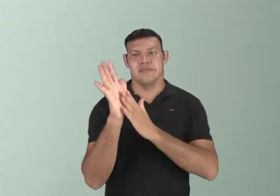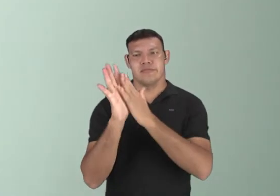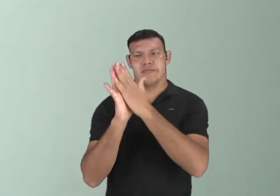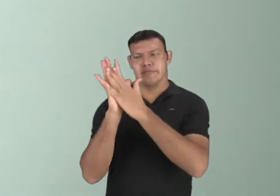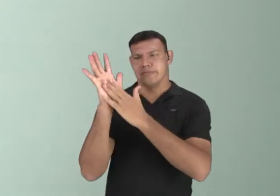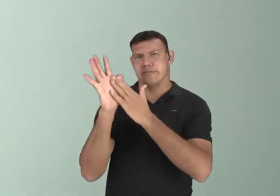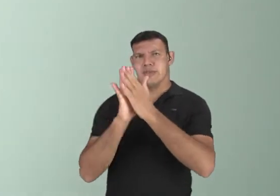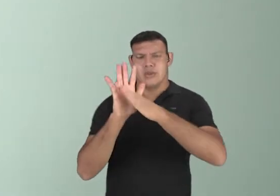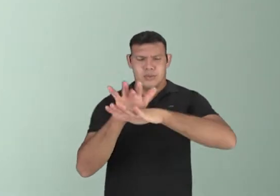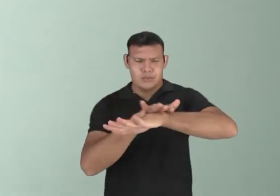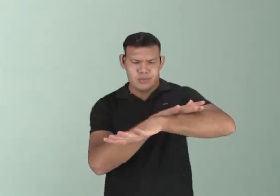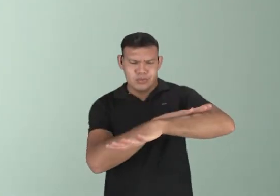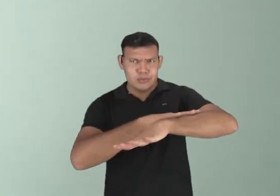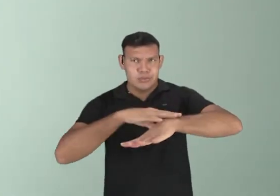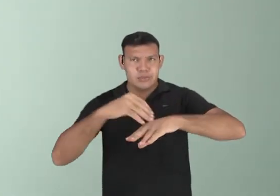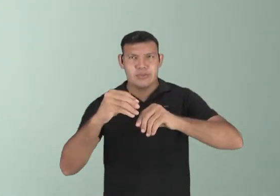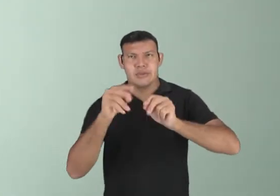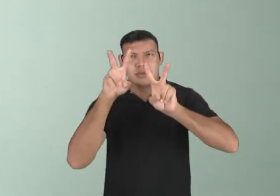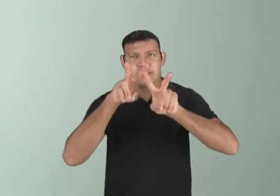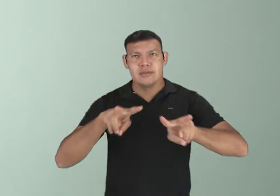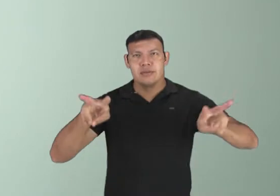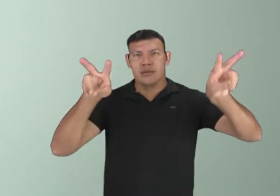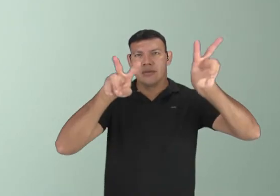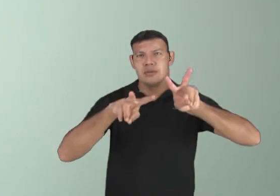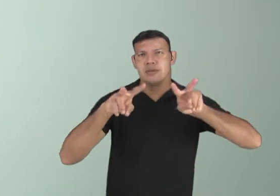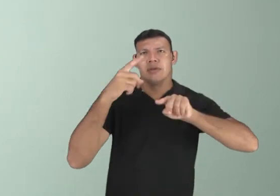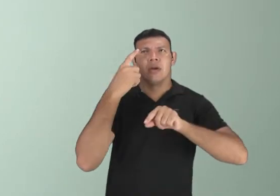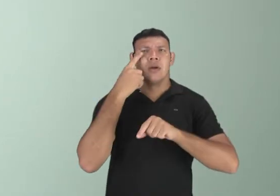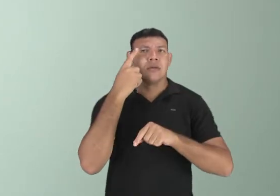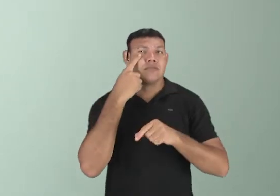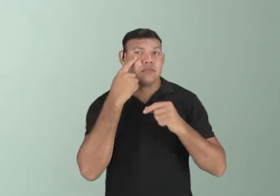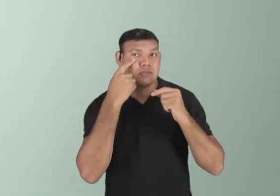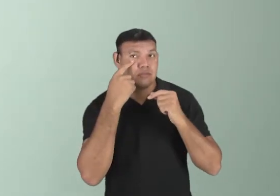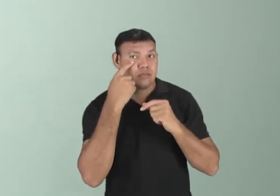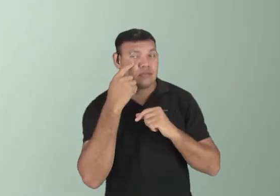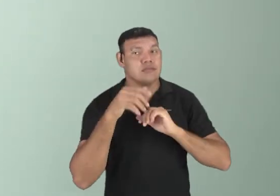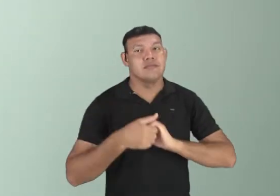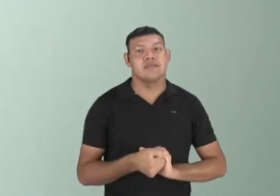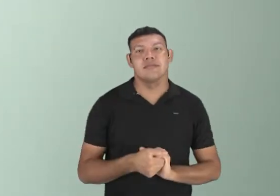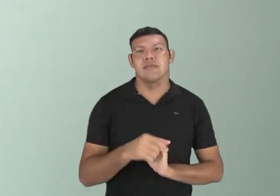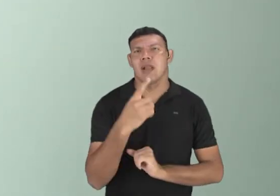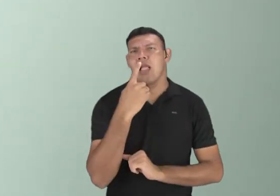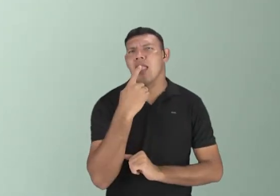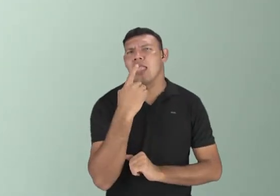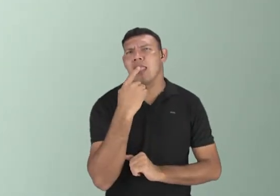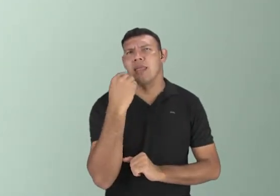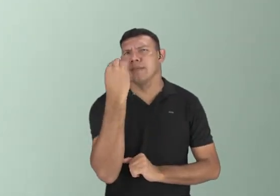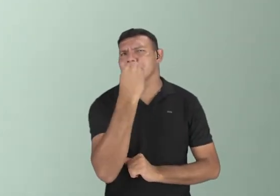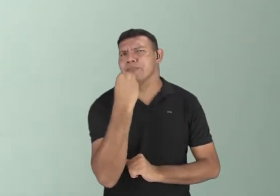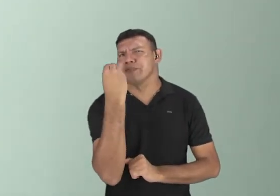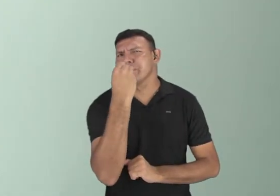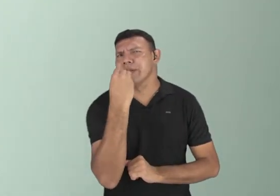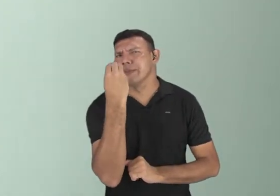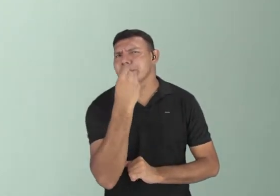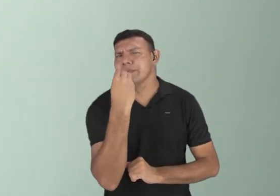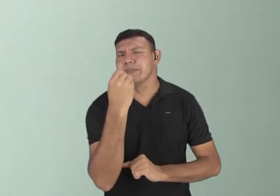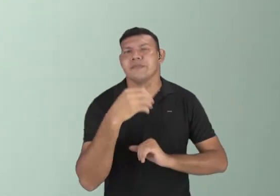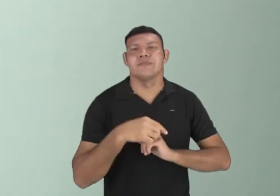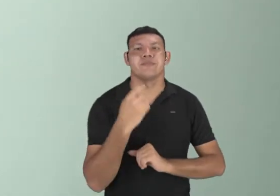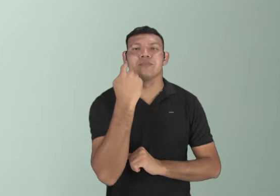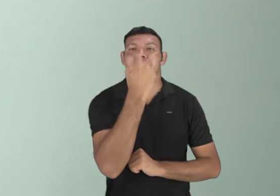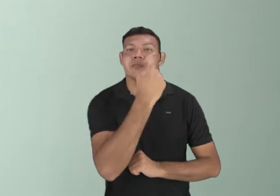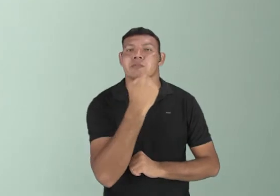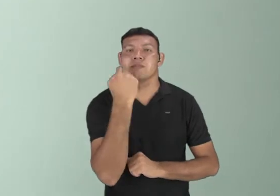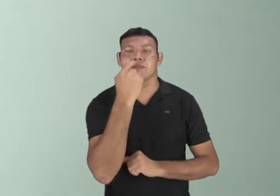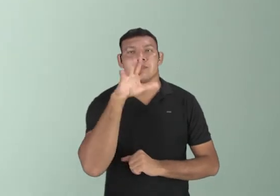pele. No sentido da visão, estão localizados nos nossos olhos. No paladar, estão localizados na nossa boca. No olfato,